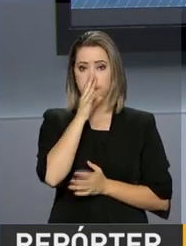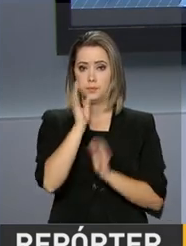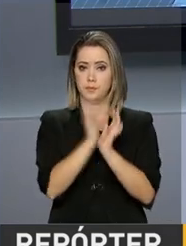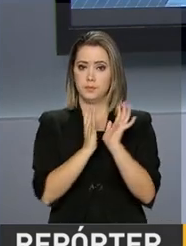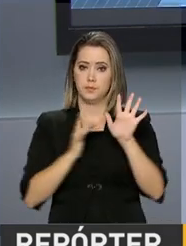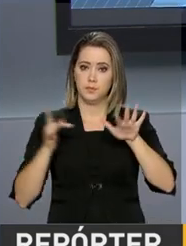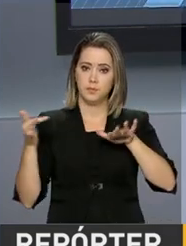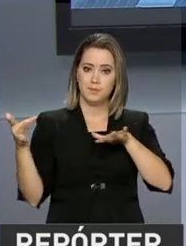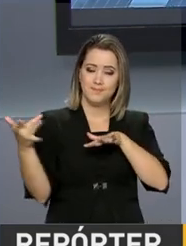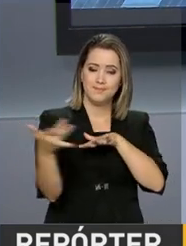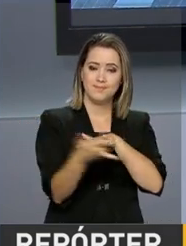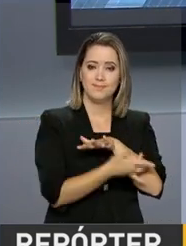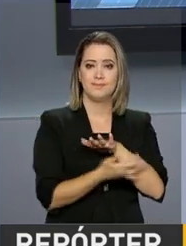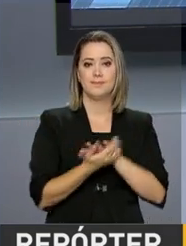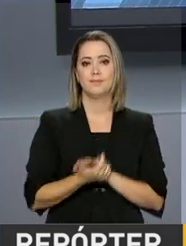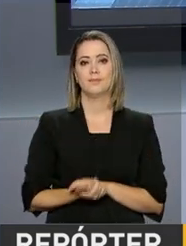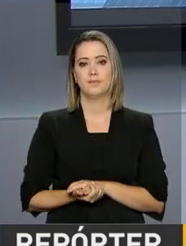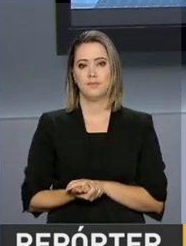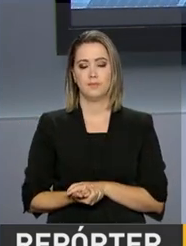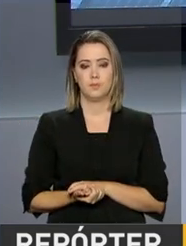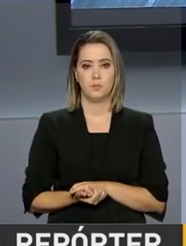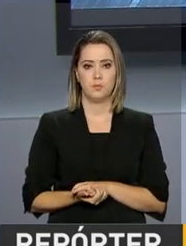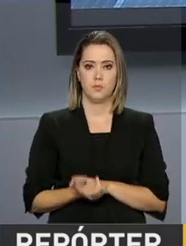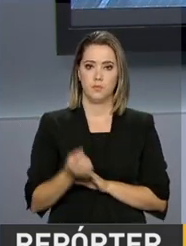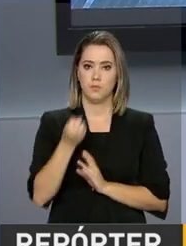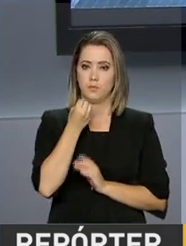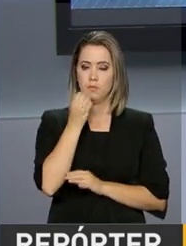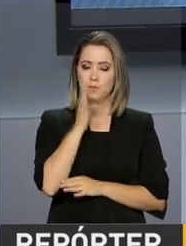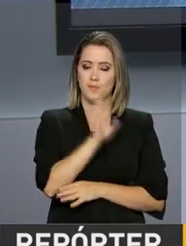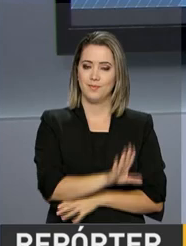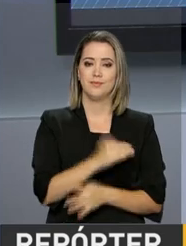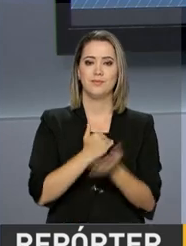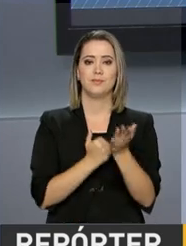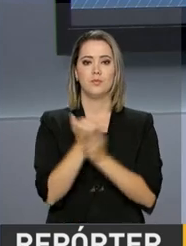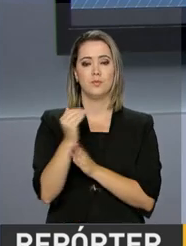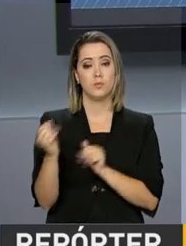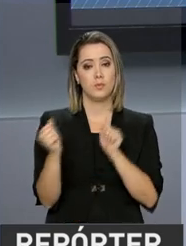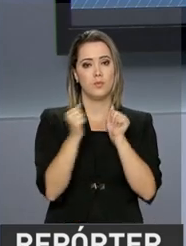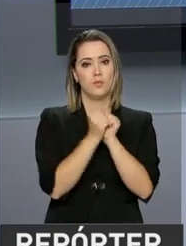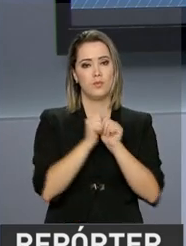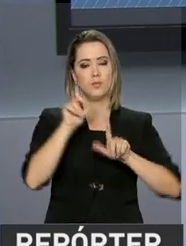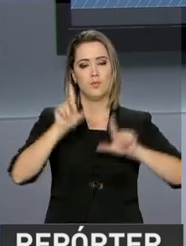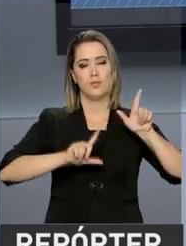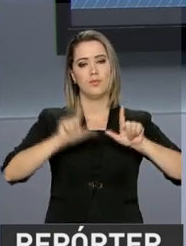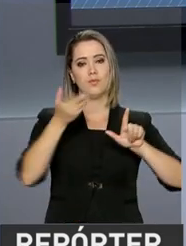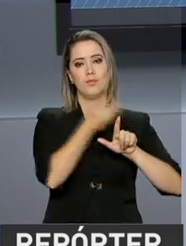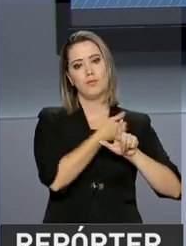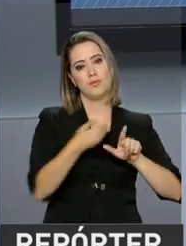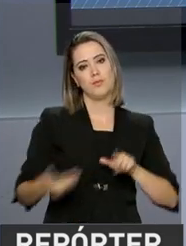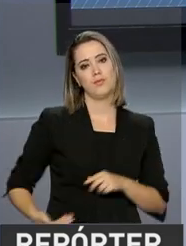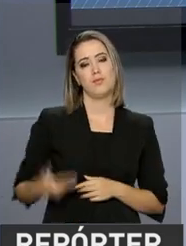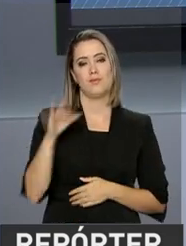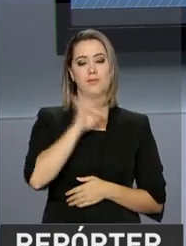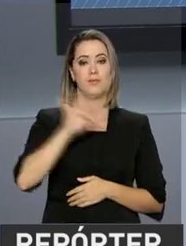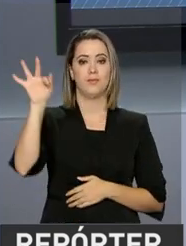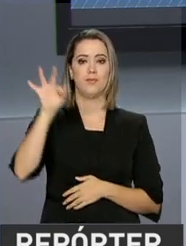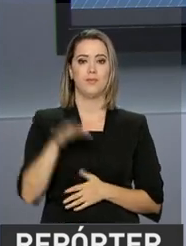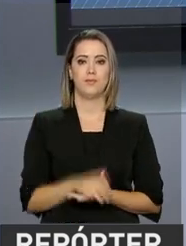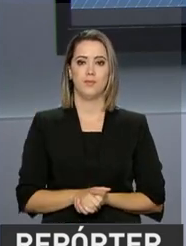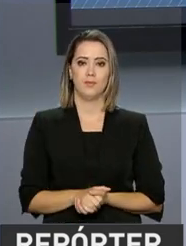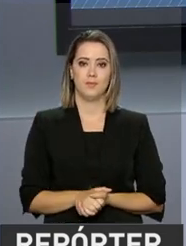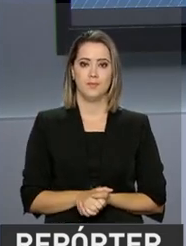pode acompanhar as novidades também Pelas nossas redes sociais Tenha uma ótima tarde e continue com a gente aqui na NBR a TV do